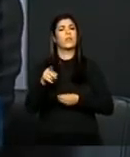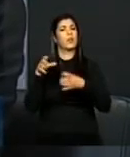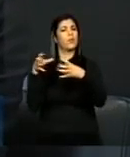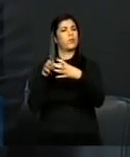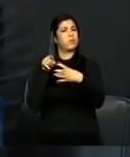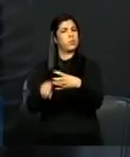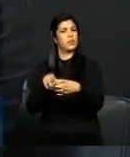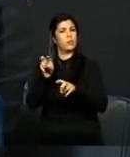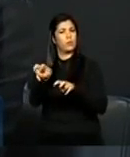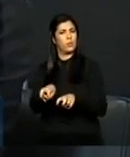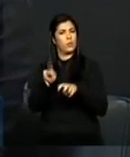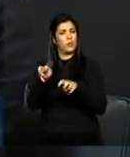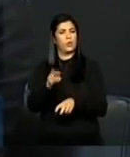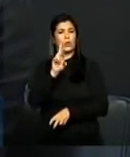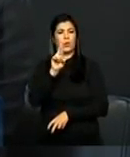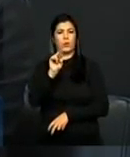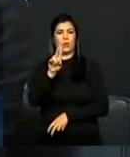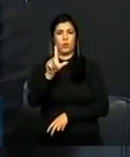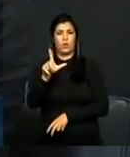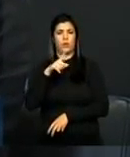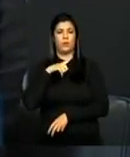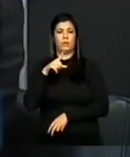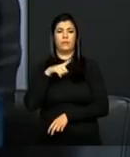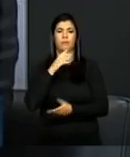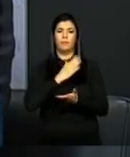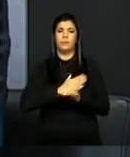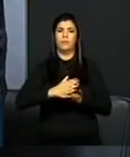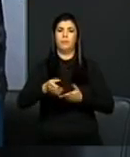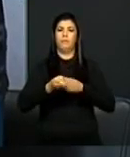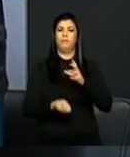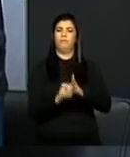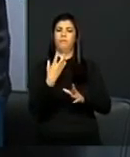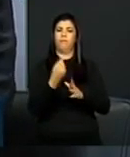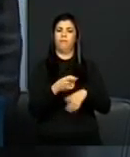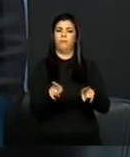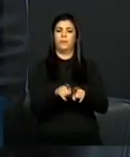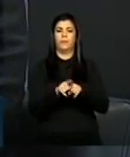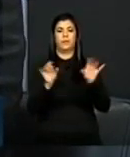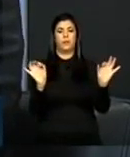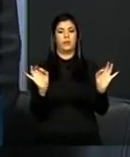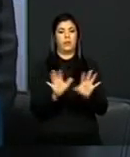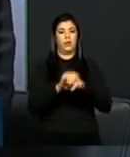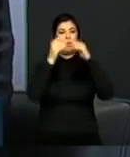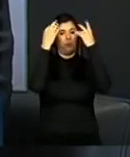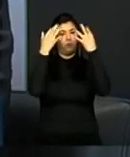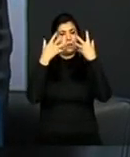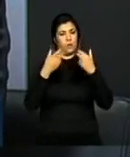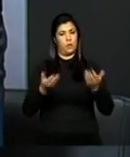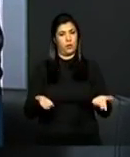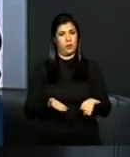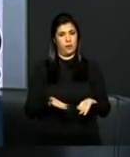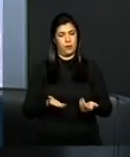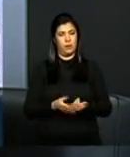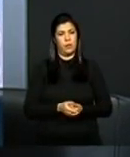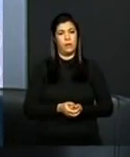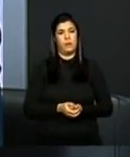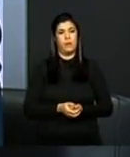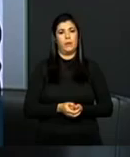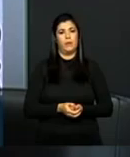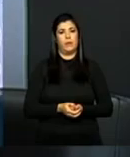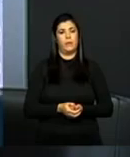produtiva, o início e a estruturação produtiva e a continuidade. E eu termino dizendo que eu acho